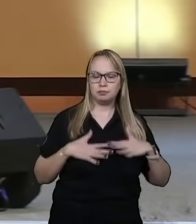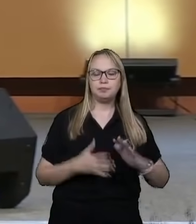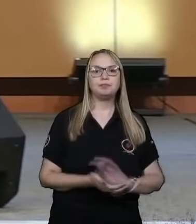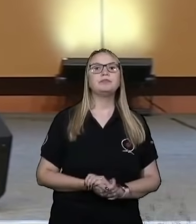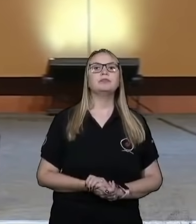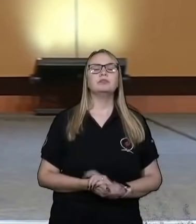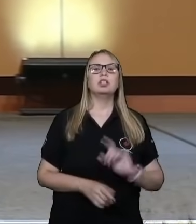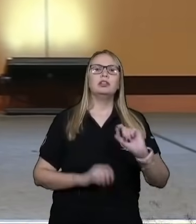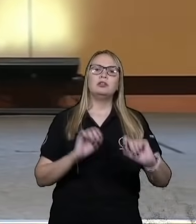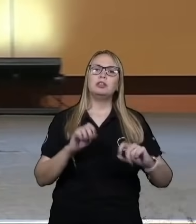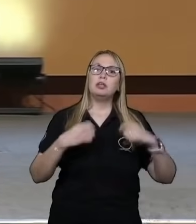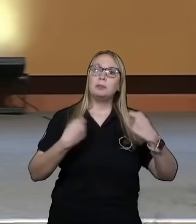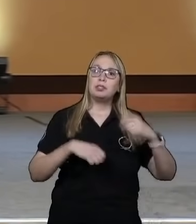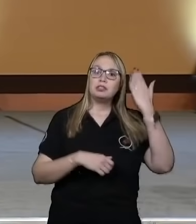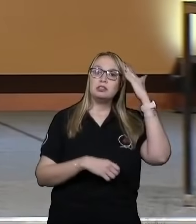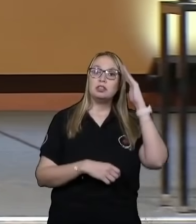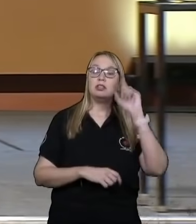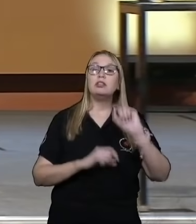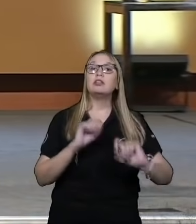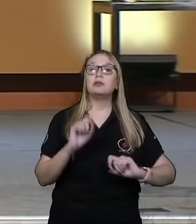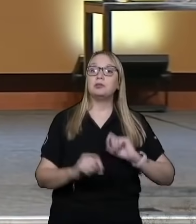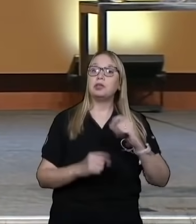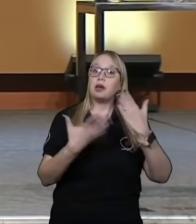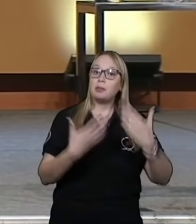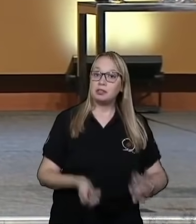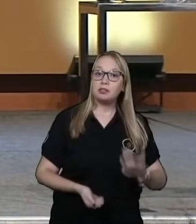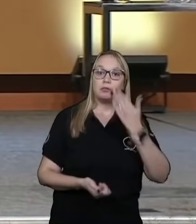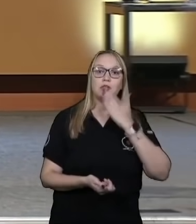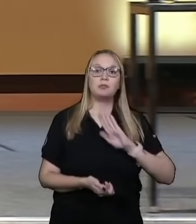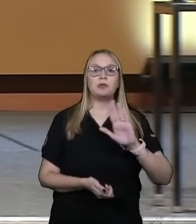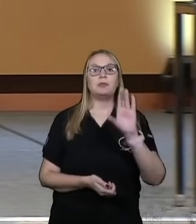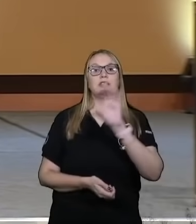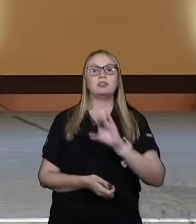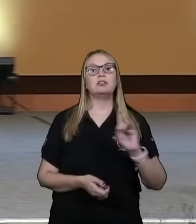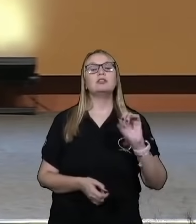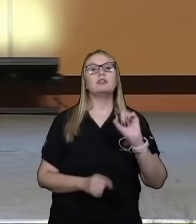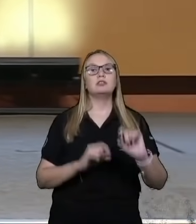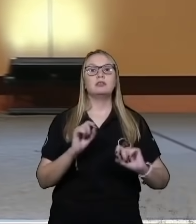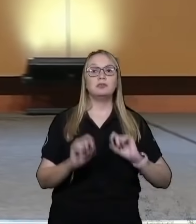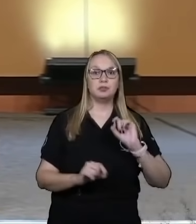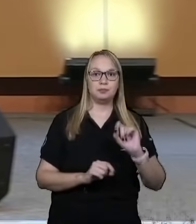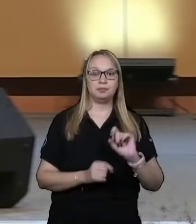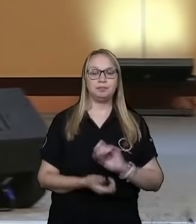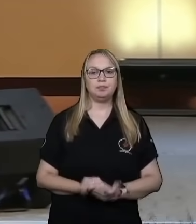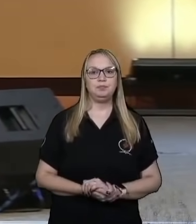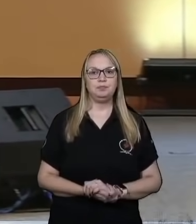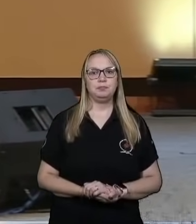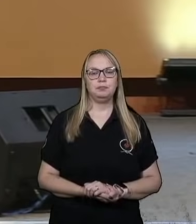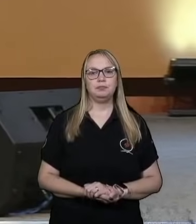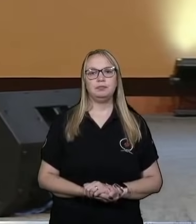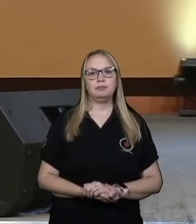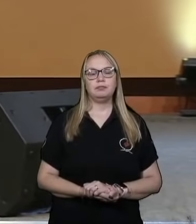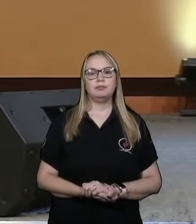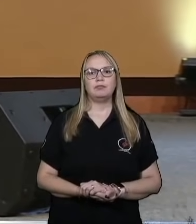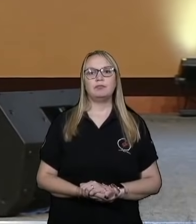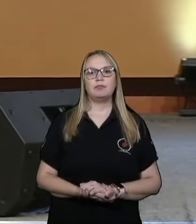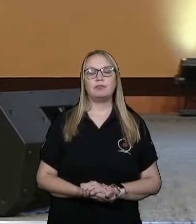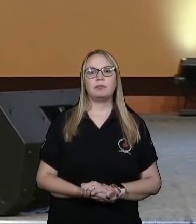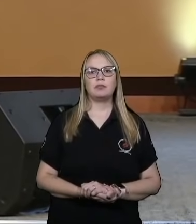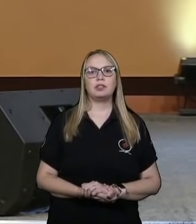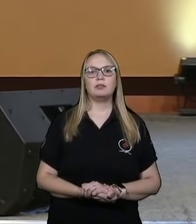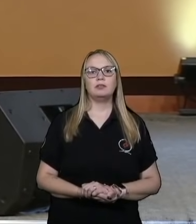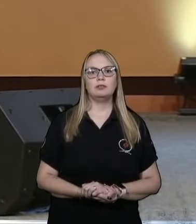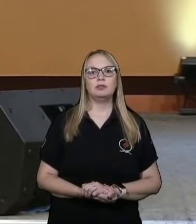e o que você precisa entender para receber as promessas de Deus é isso aqui e é